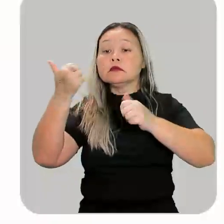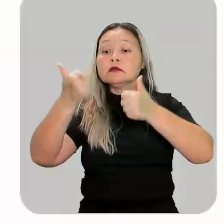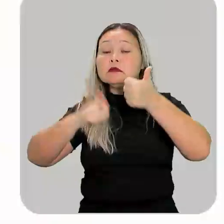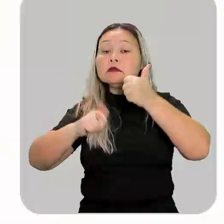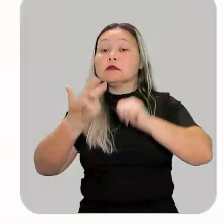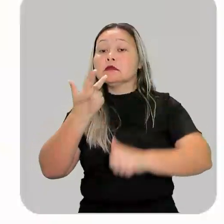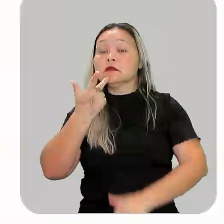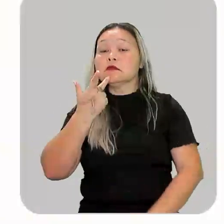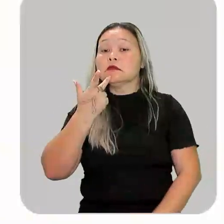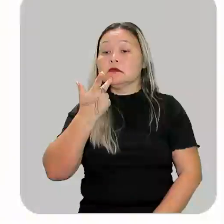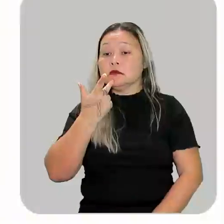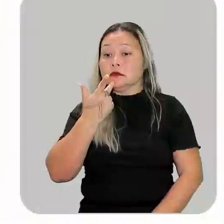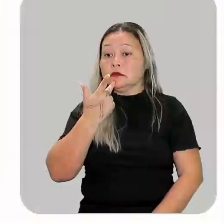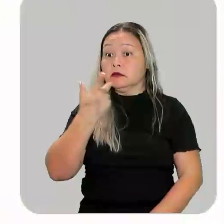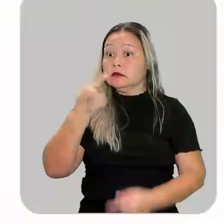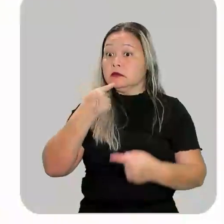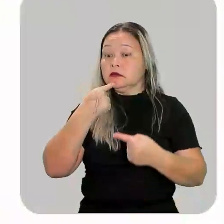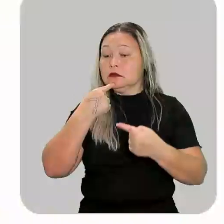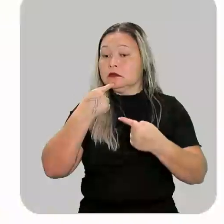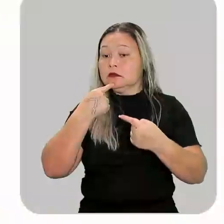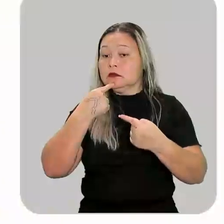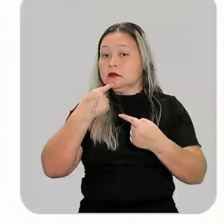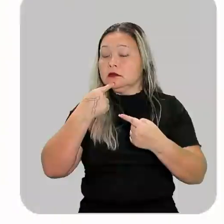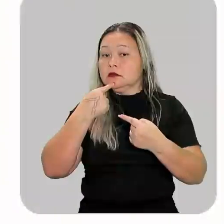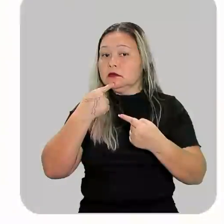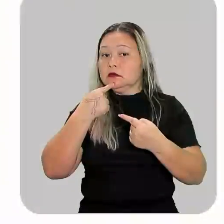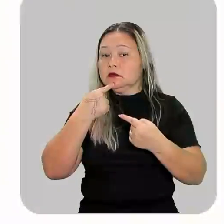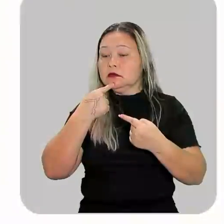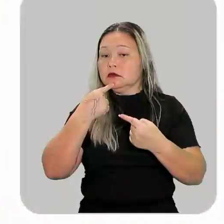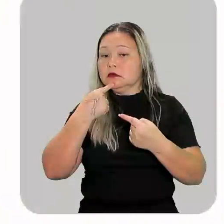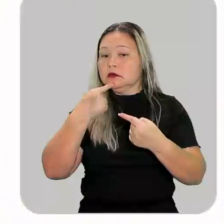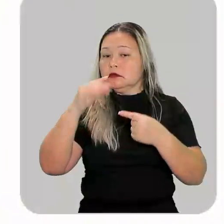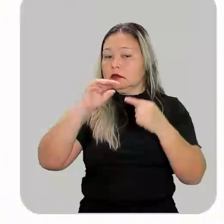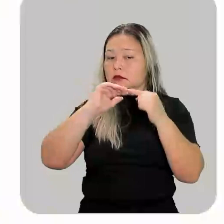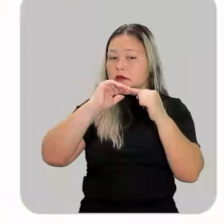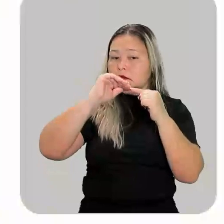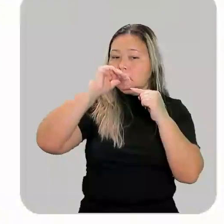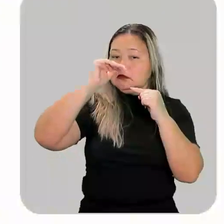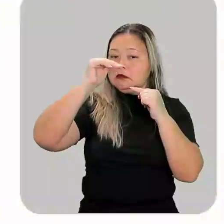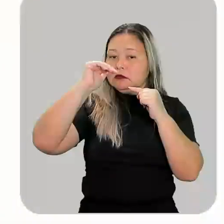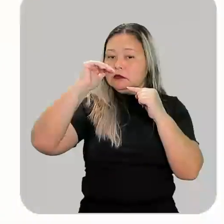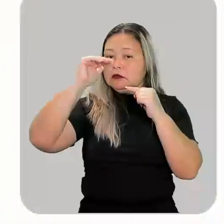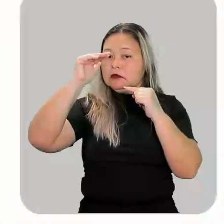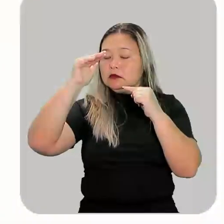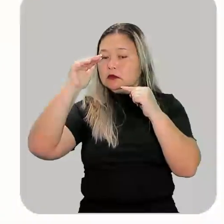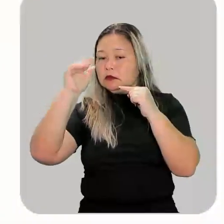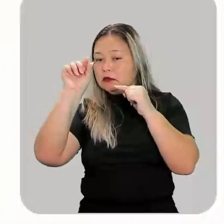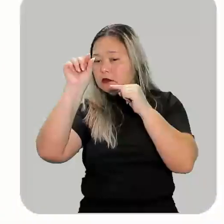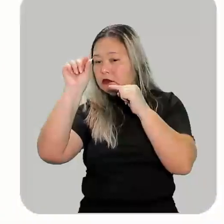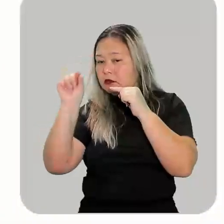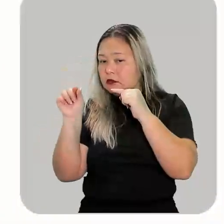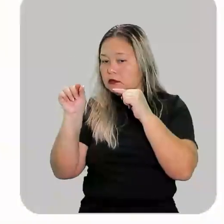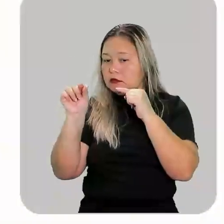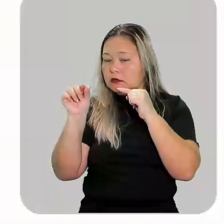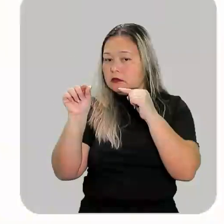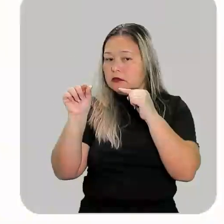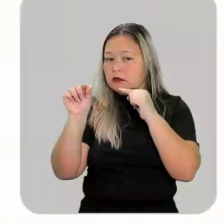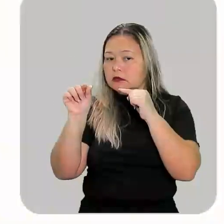né? Ele disse, agora vai ter o quê? Vai ter um perfil aqui, né? Isso. Daqui até aqui. Ou